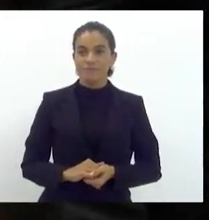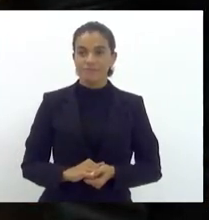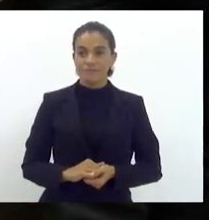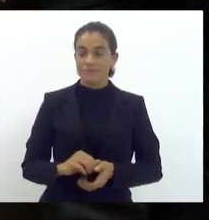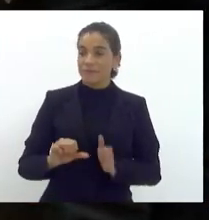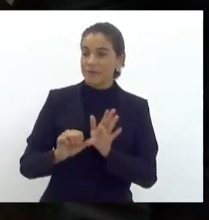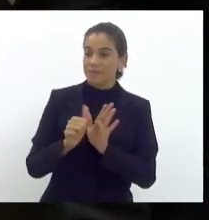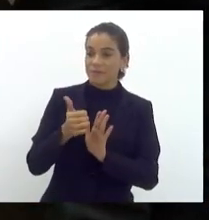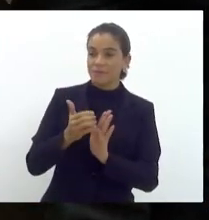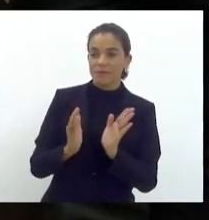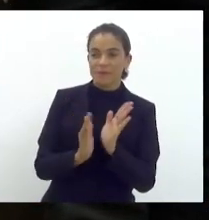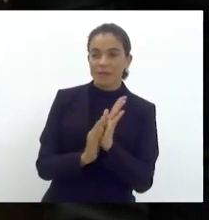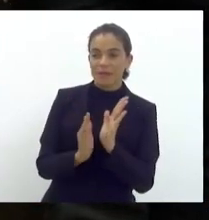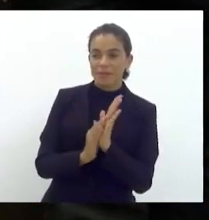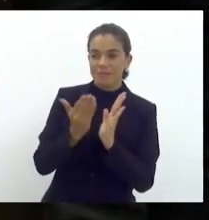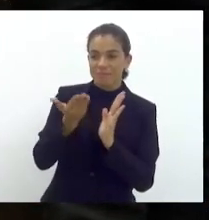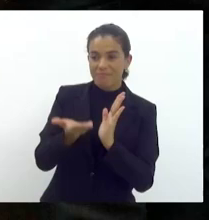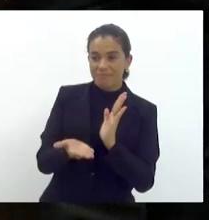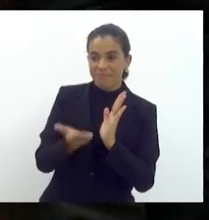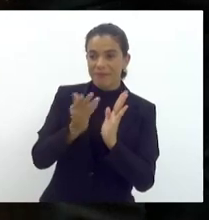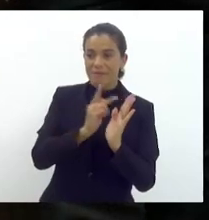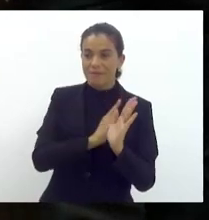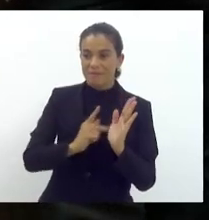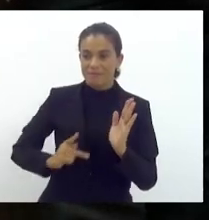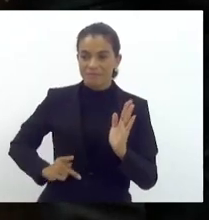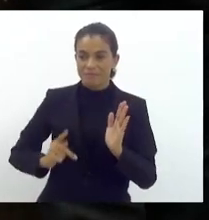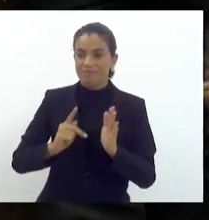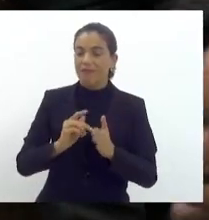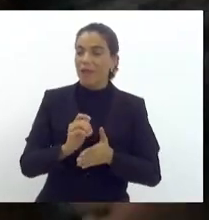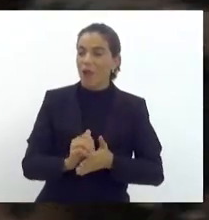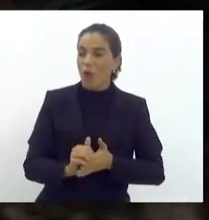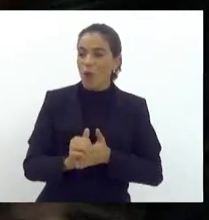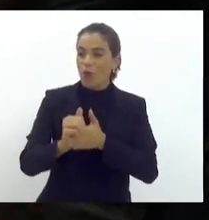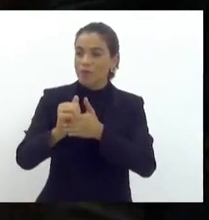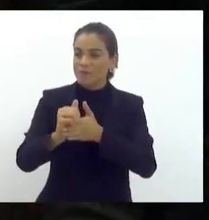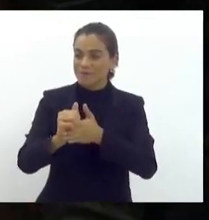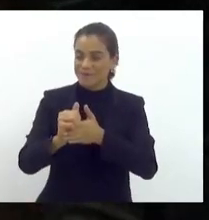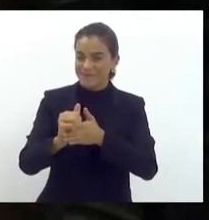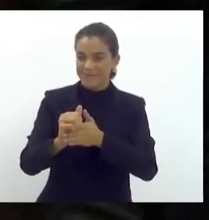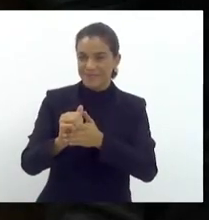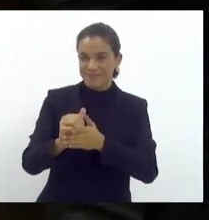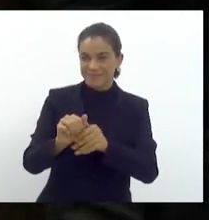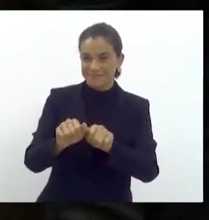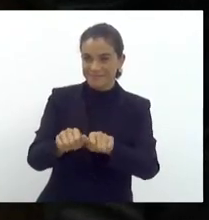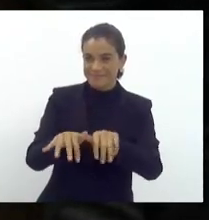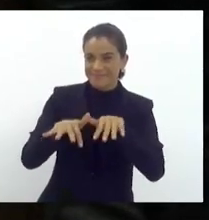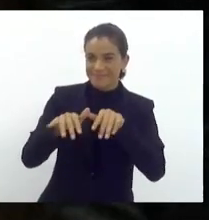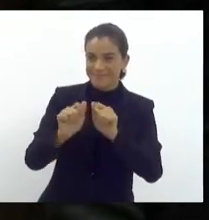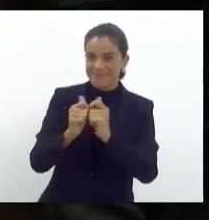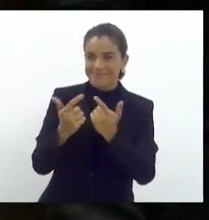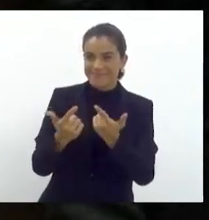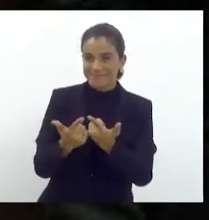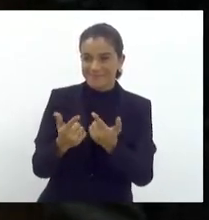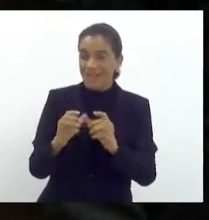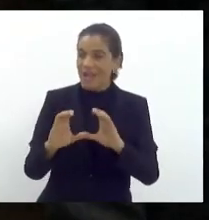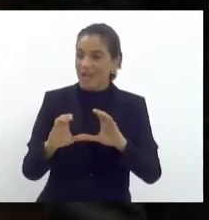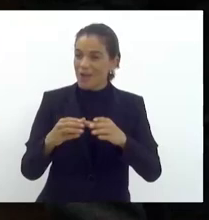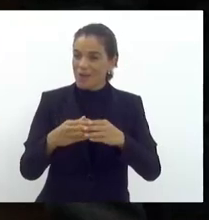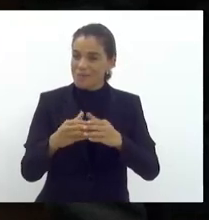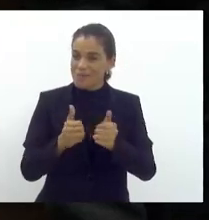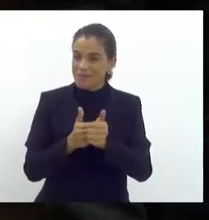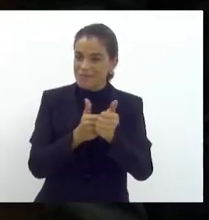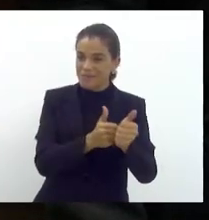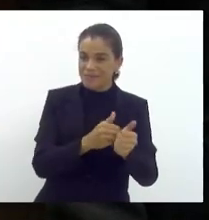primeiro parabenizar vossa excelência pela excelente condução dessa casa dizer que minha comissão acompanha